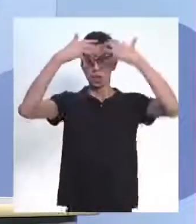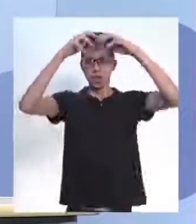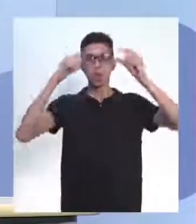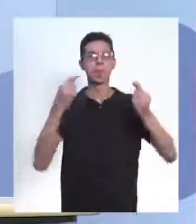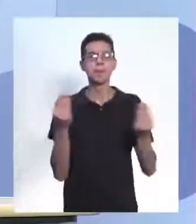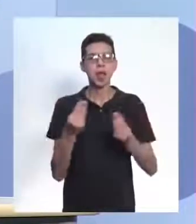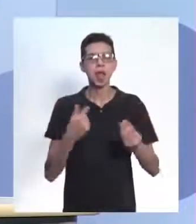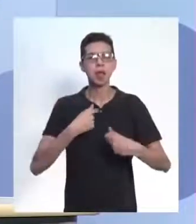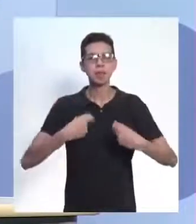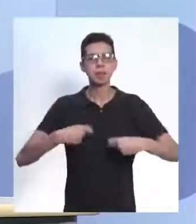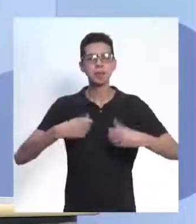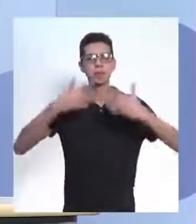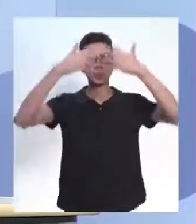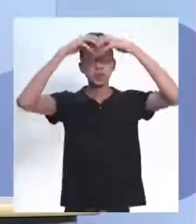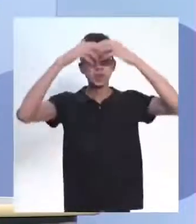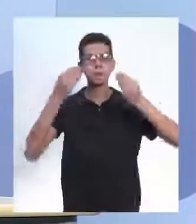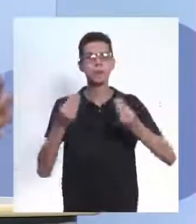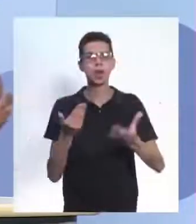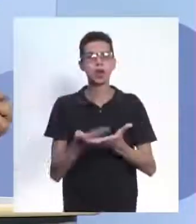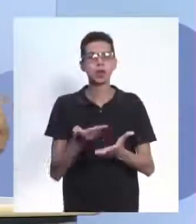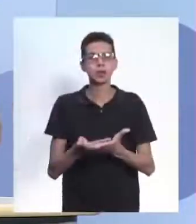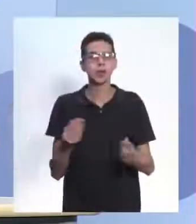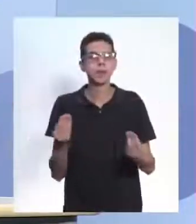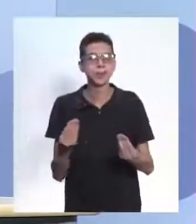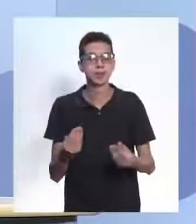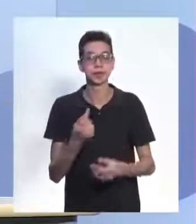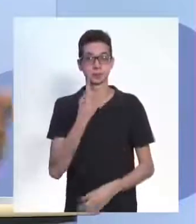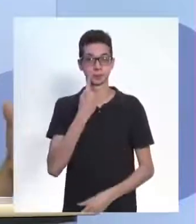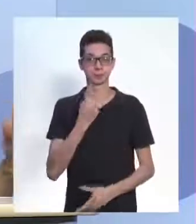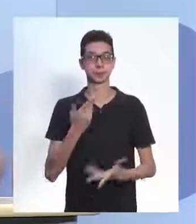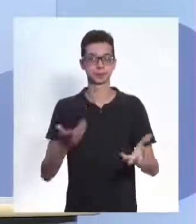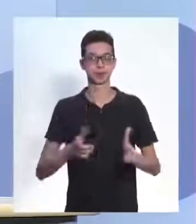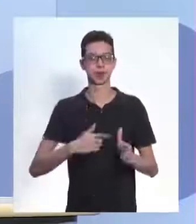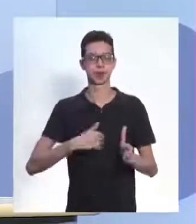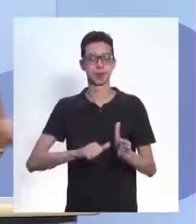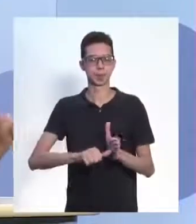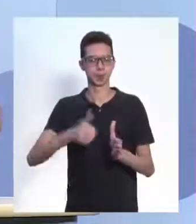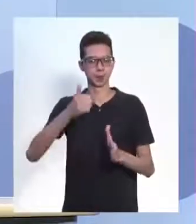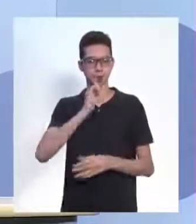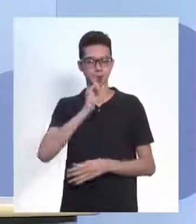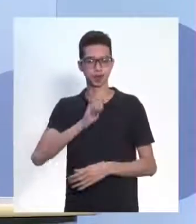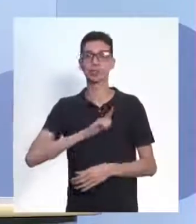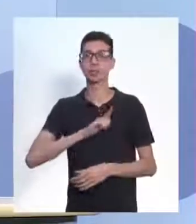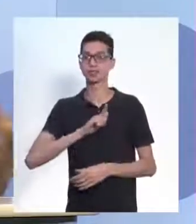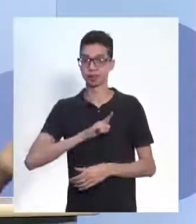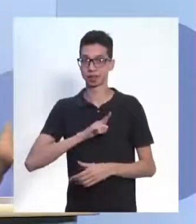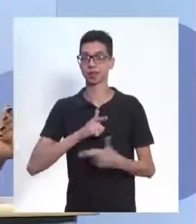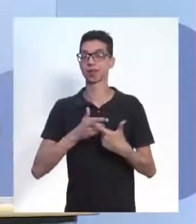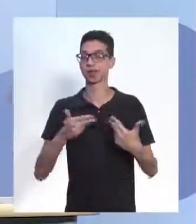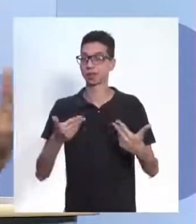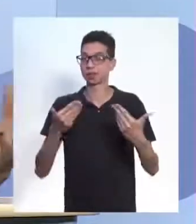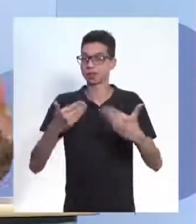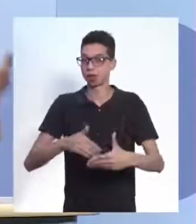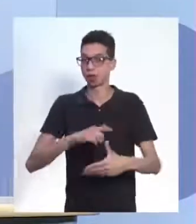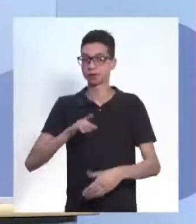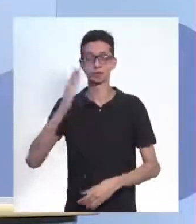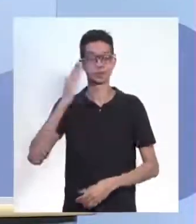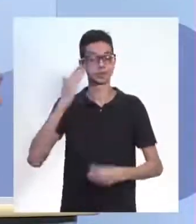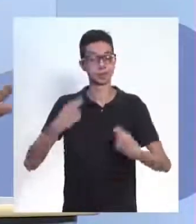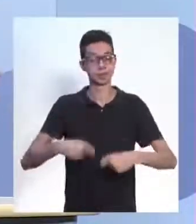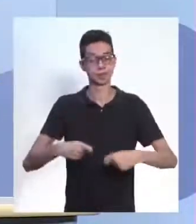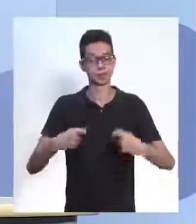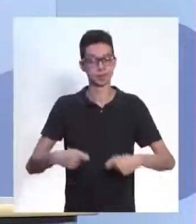minha cabeça? Para que estudar isso? Gente, primeiro, né, cai nos exames, a gente tem que saber. É o sistema, a